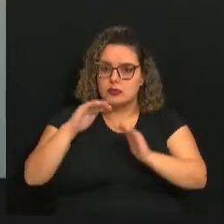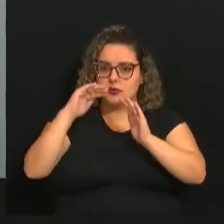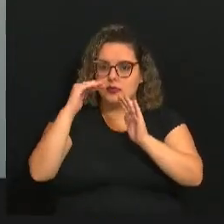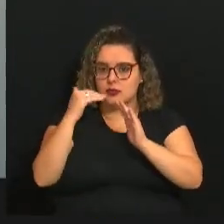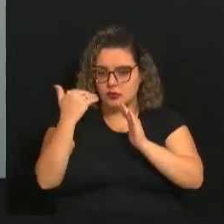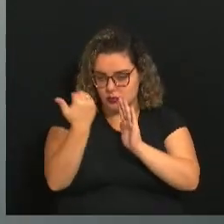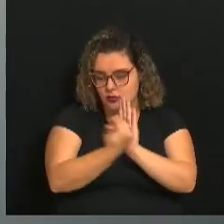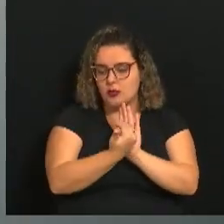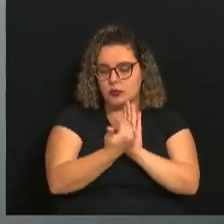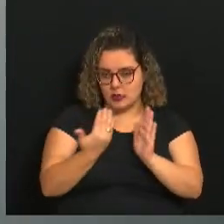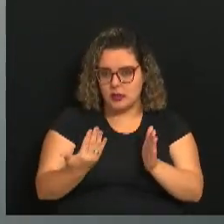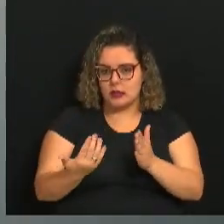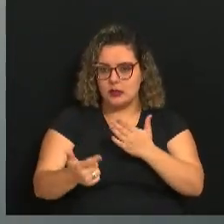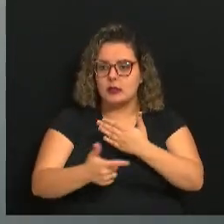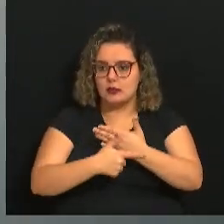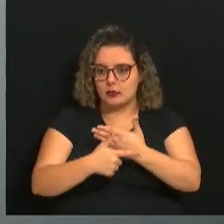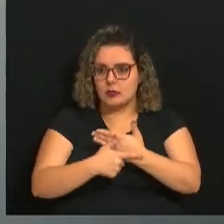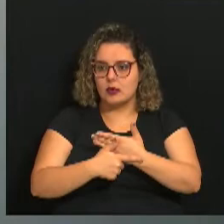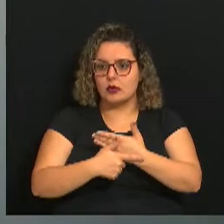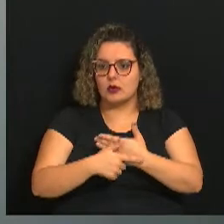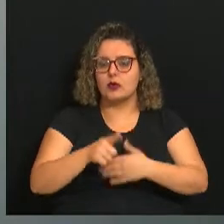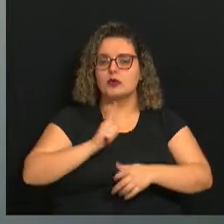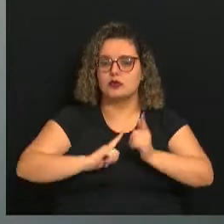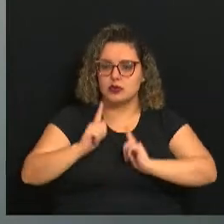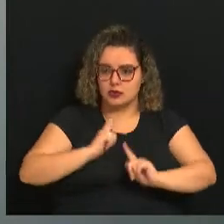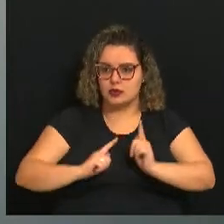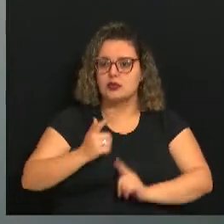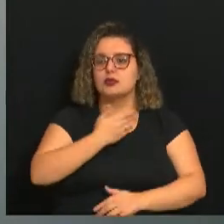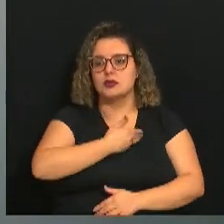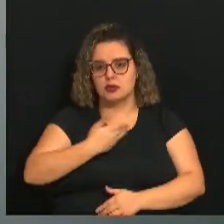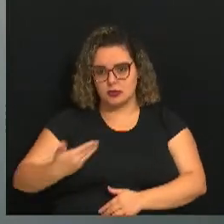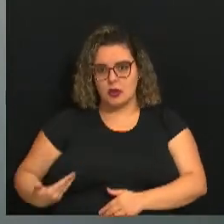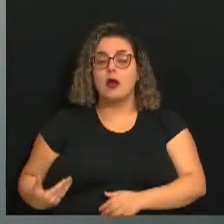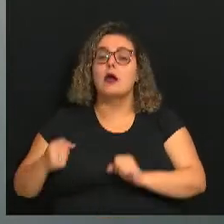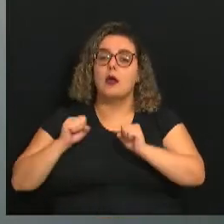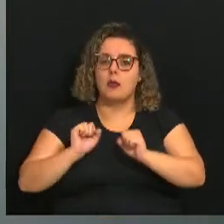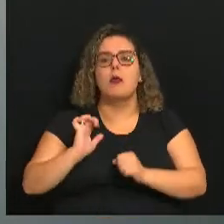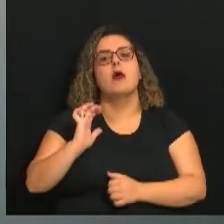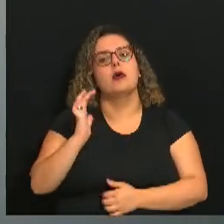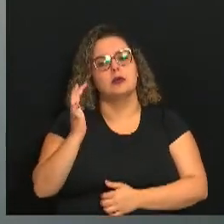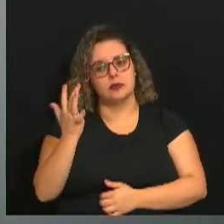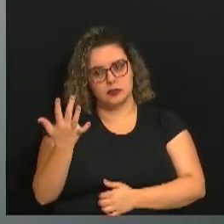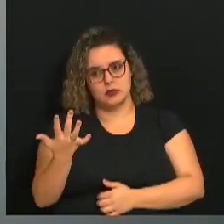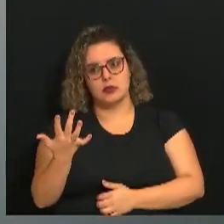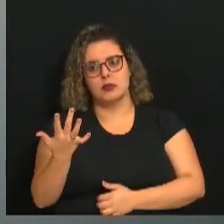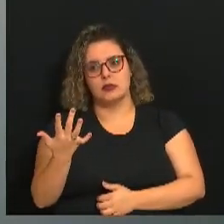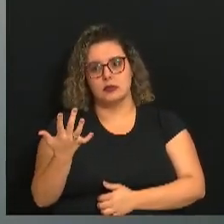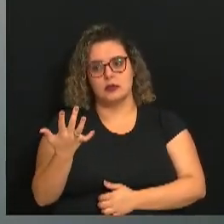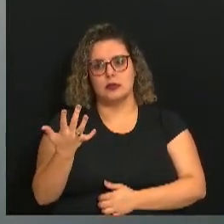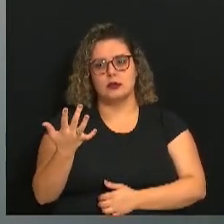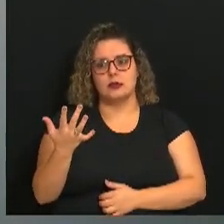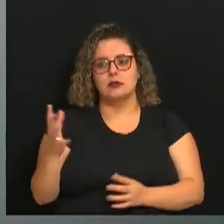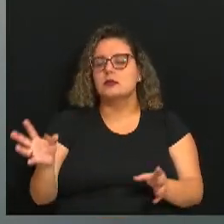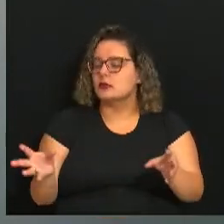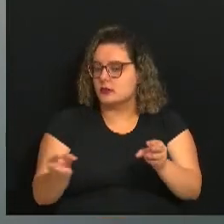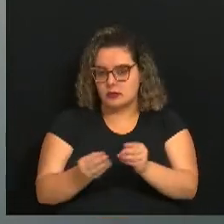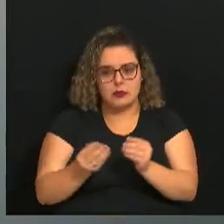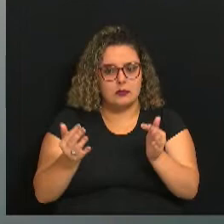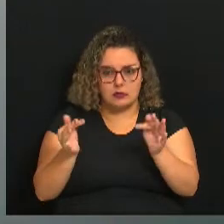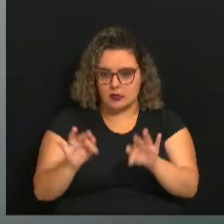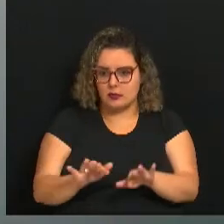público na atuação dessas situações que podem ocorrer. E aí, só para fechar, é o que eu falei para